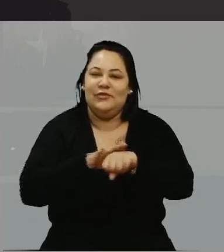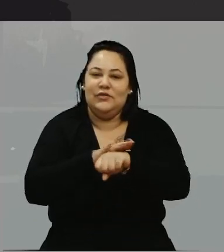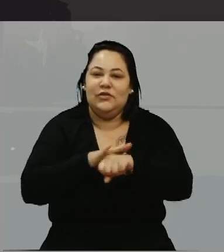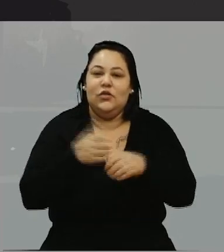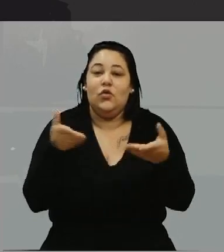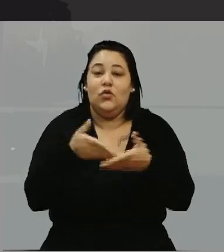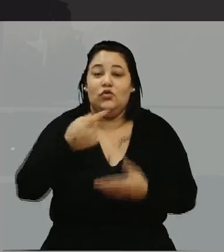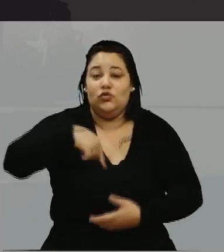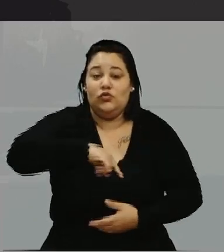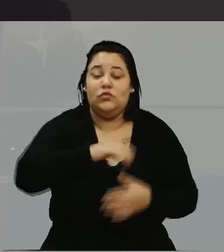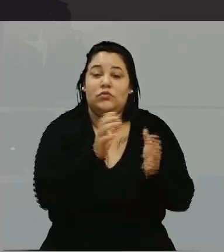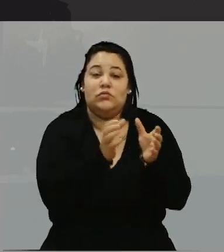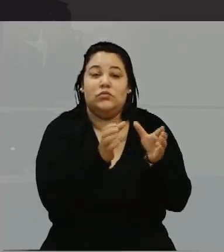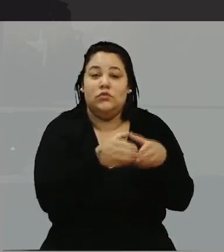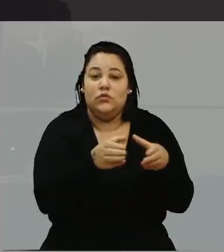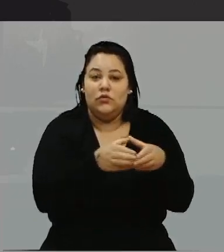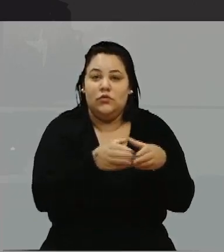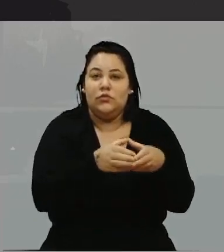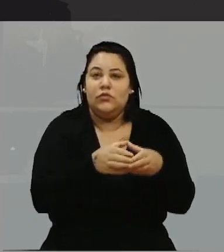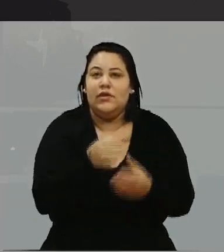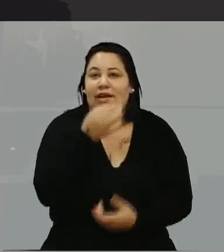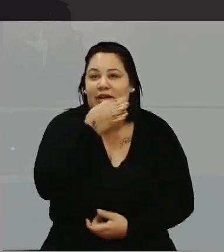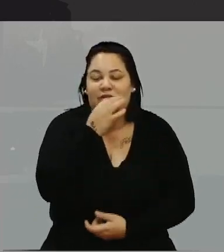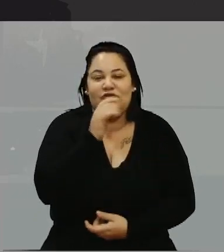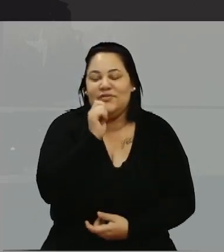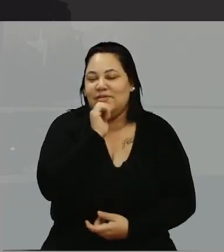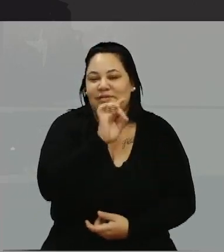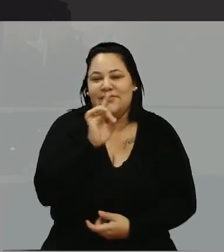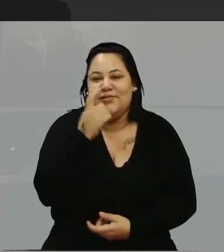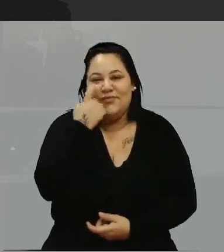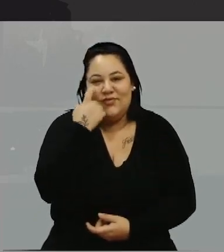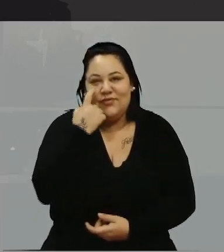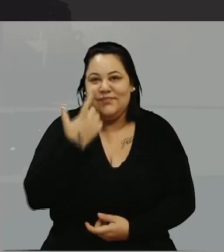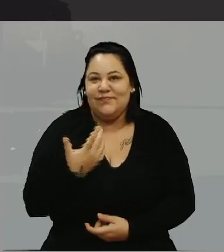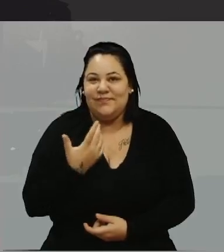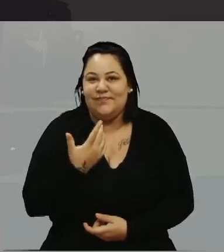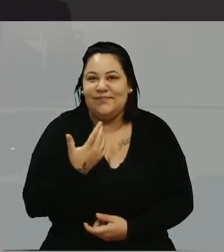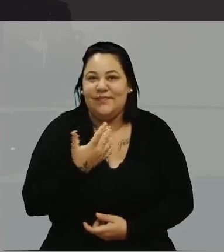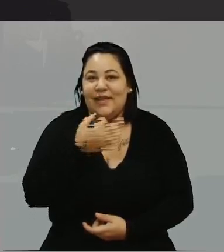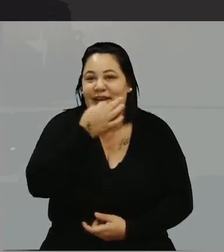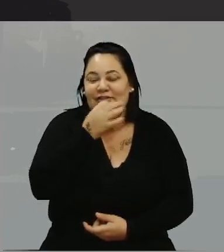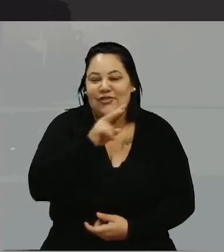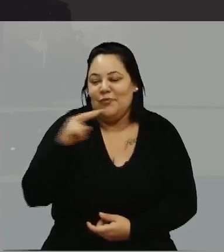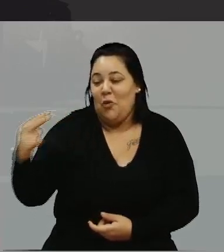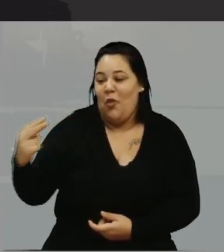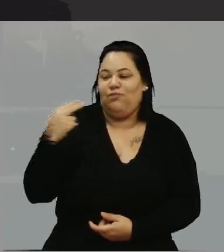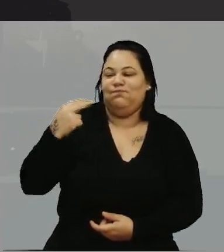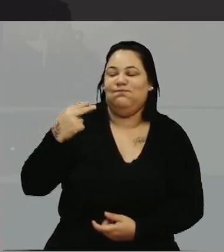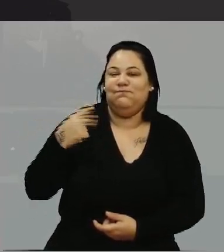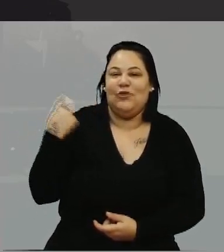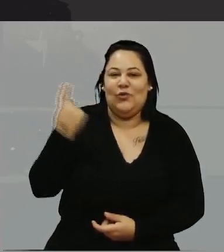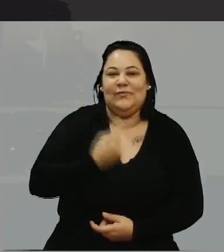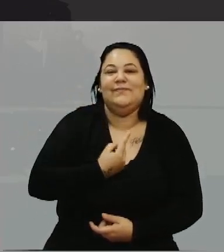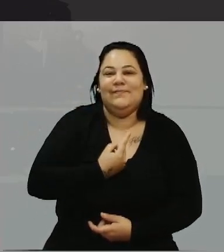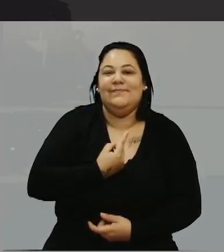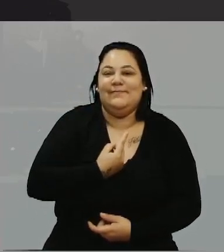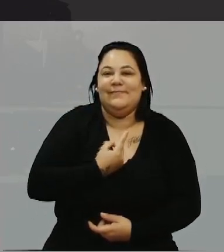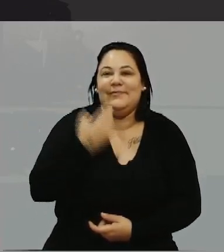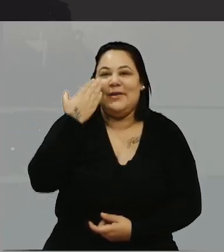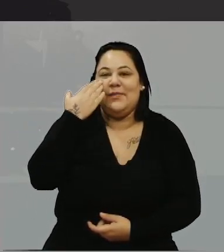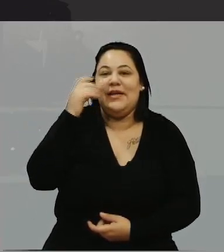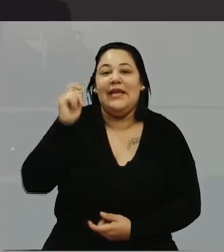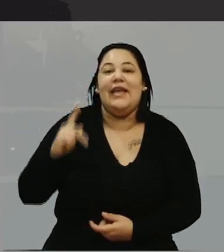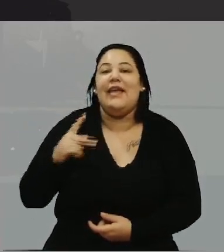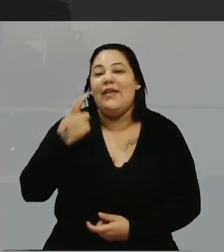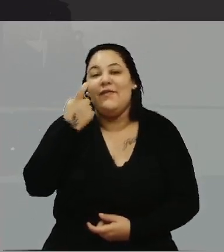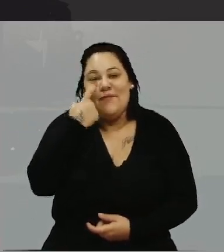grupo, certo? Caxias não viu, Caxias não enxergou nós. Quem enxergou nós foi o pessoal lá de Curitiba, na pessoa da Ana,